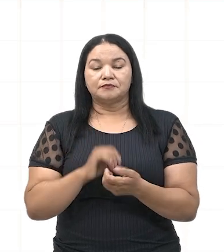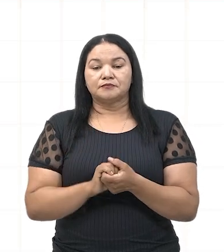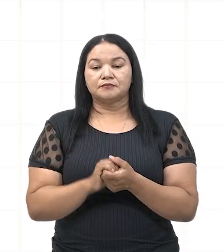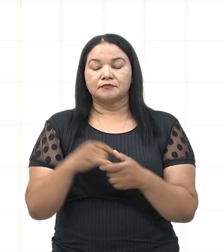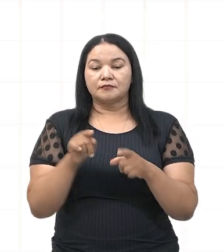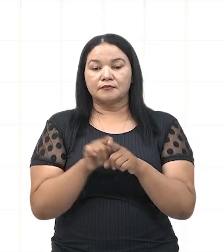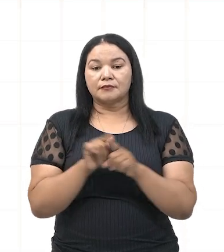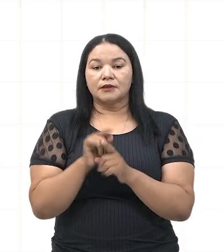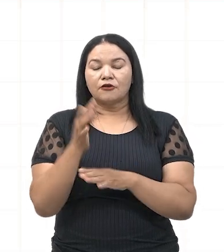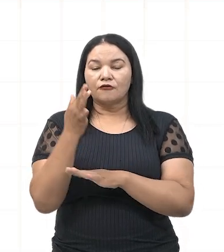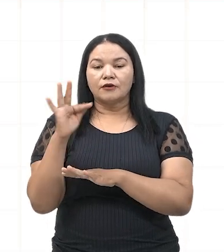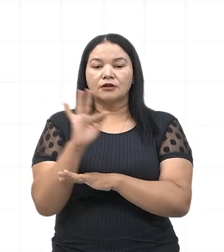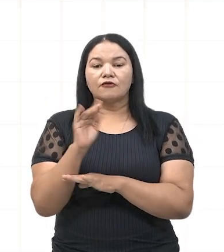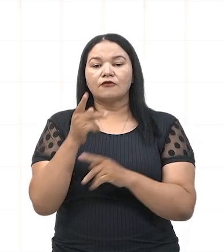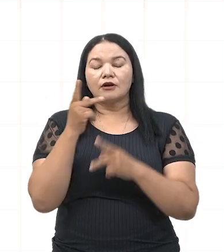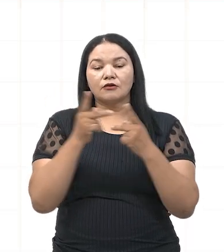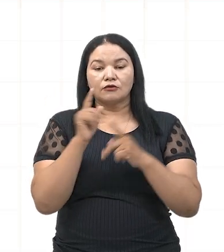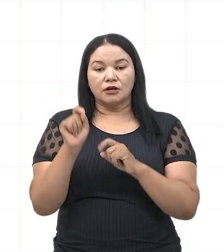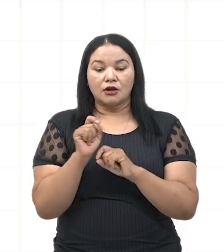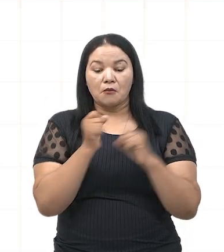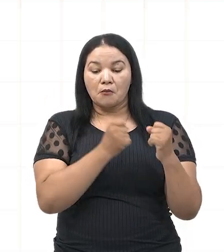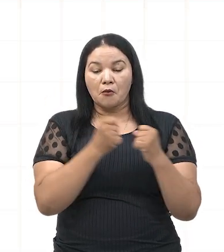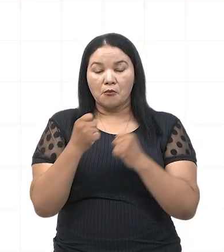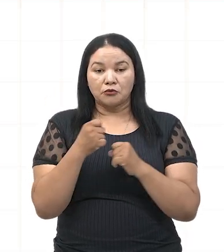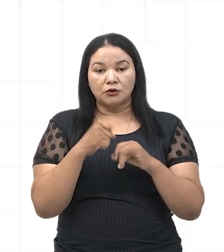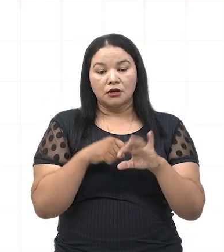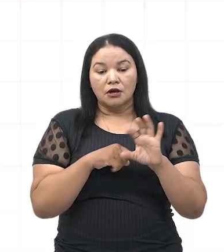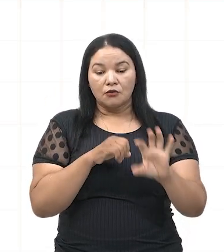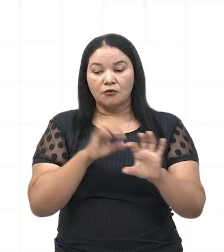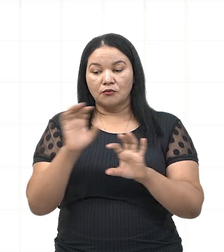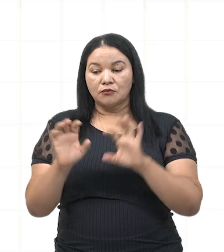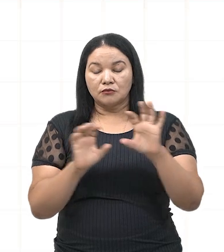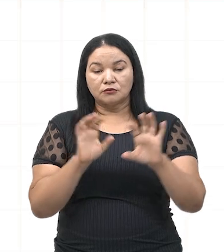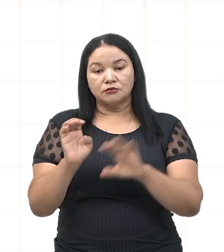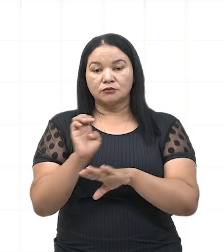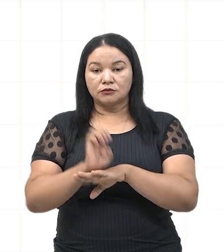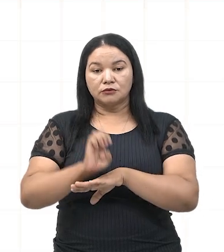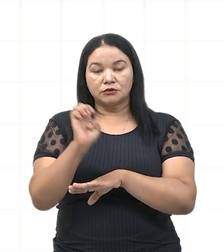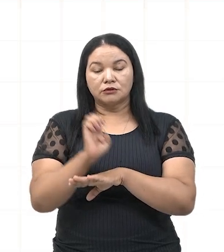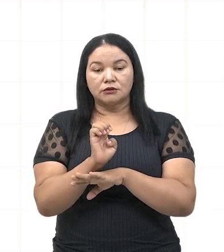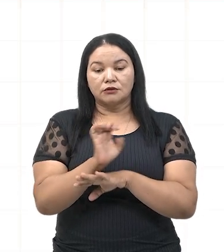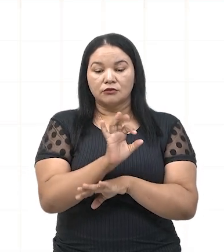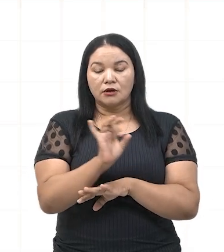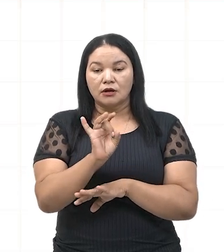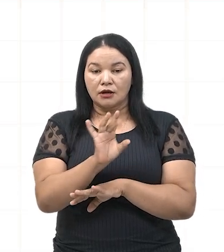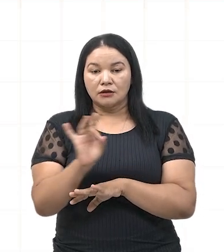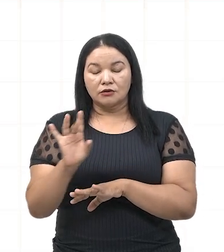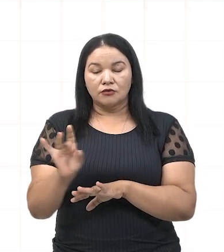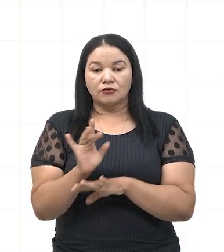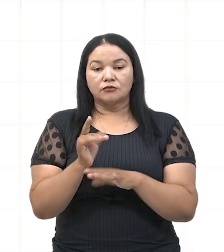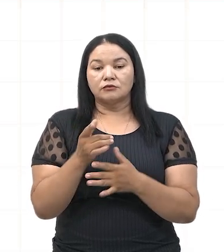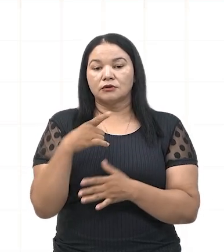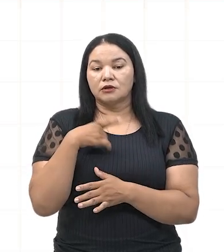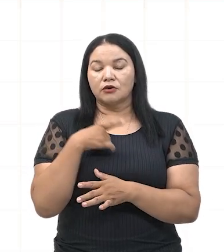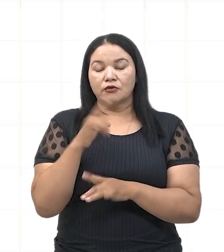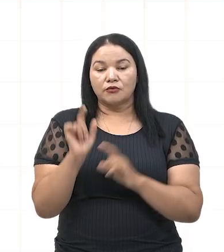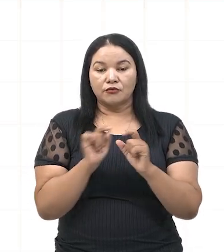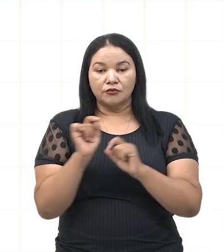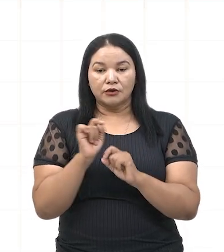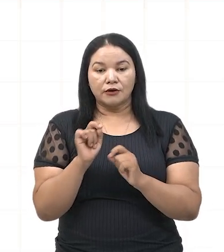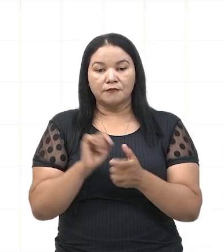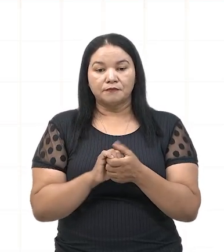aí em relação à divisão do poder para os estados-membros, em que cada estado-membro teria ali a